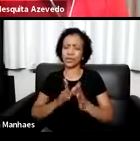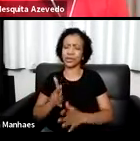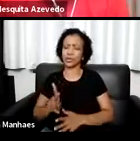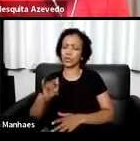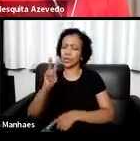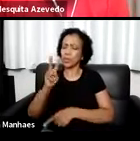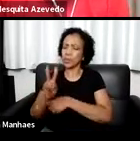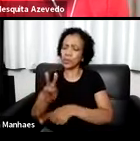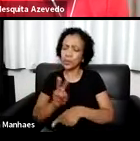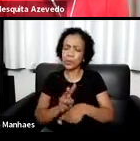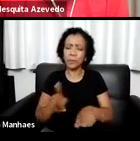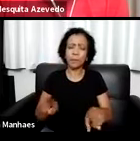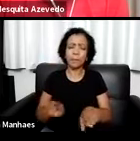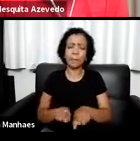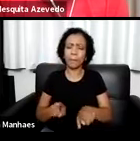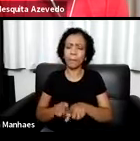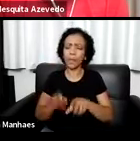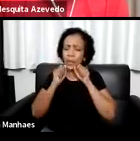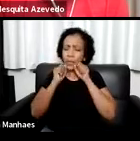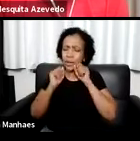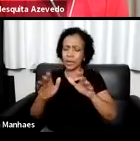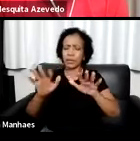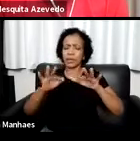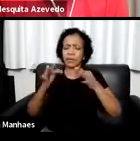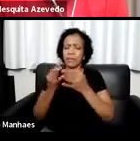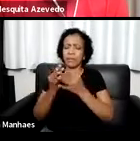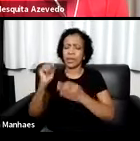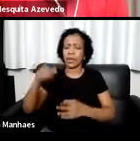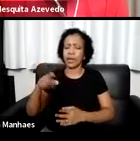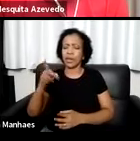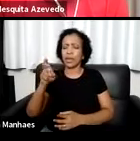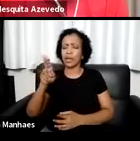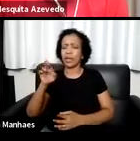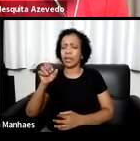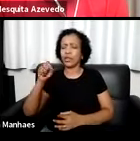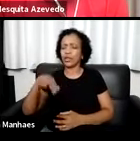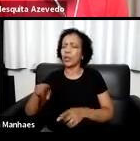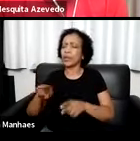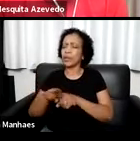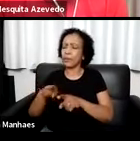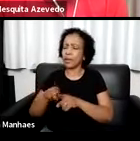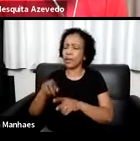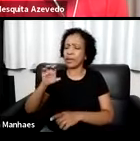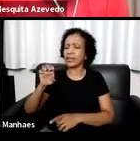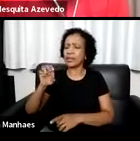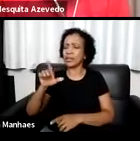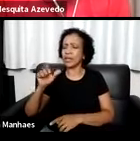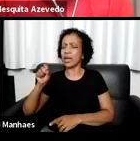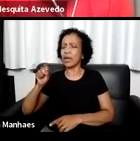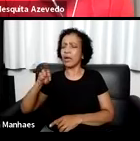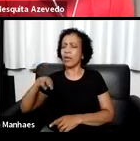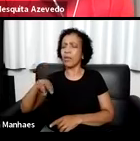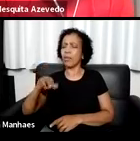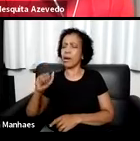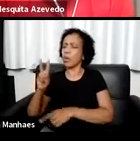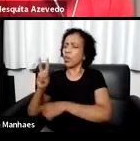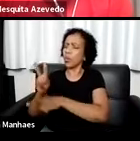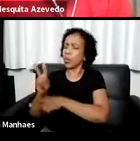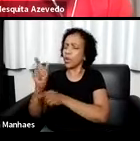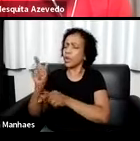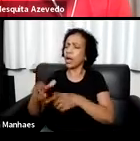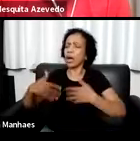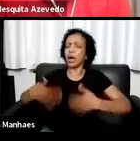oramos pela família da Selma e pela família do Anderson, Deus. Guarda cada um de acordo com as suas necessidades. Visita cada um